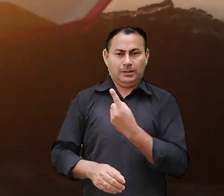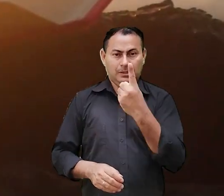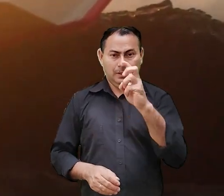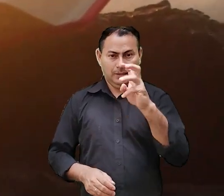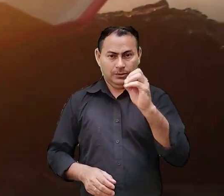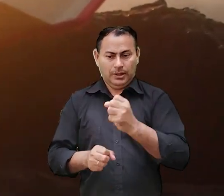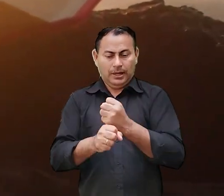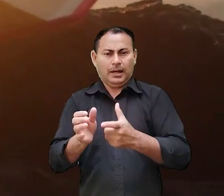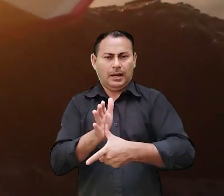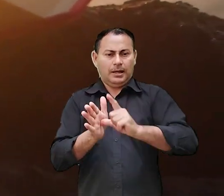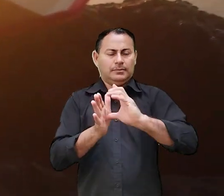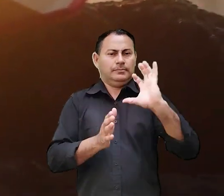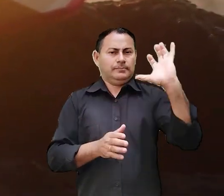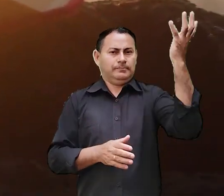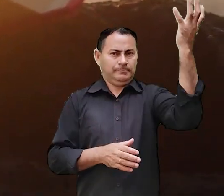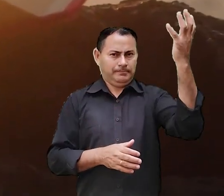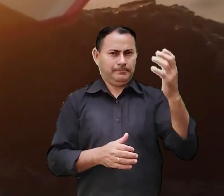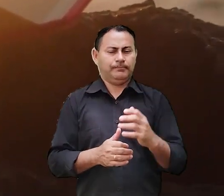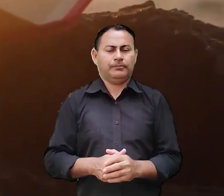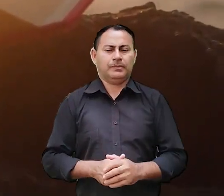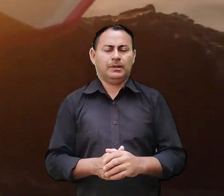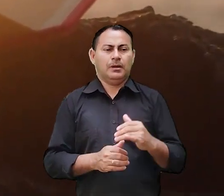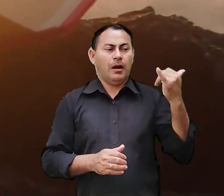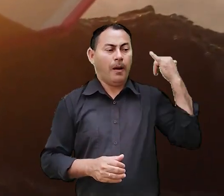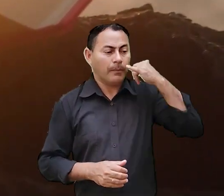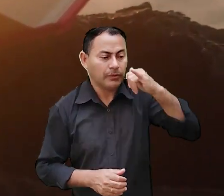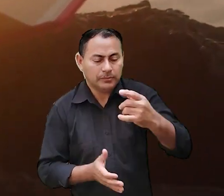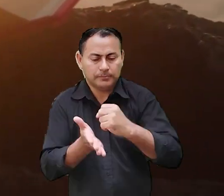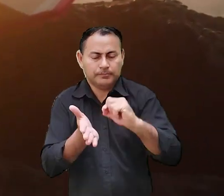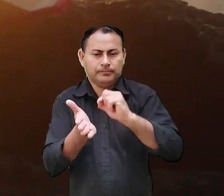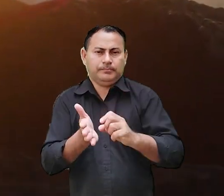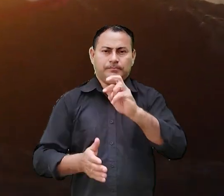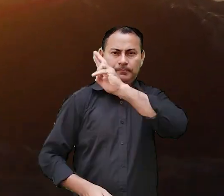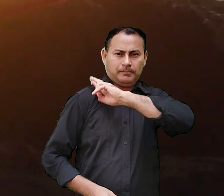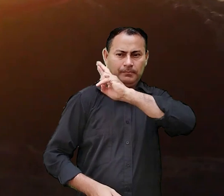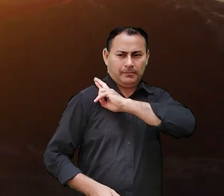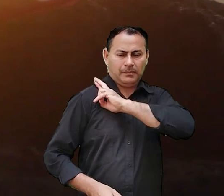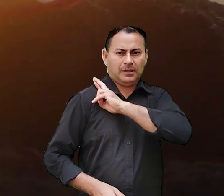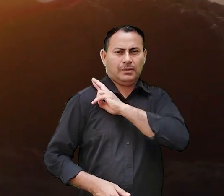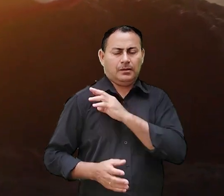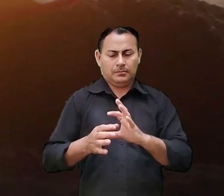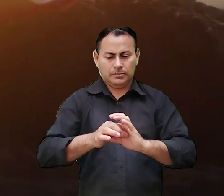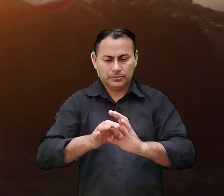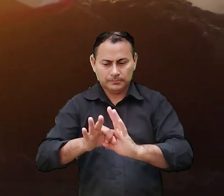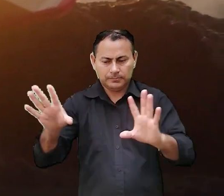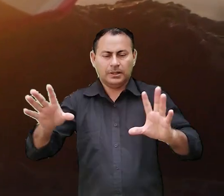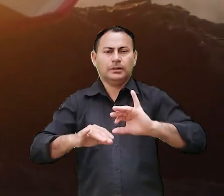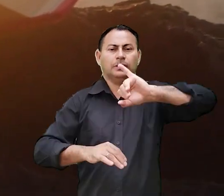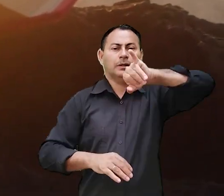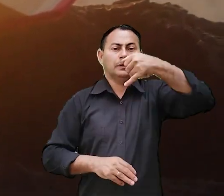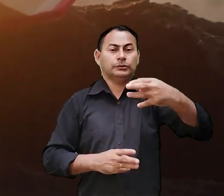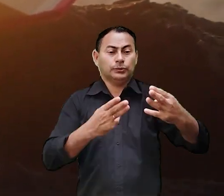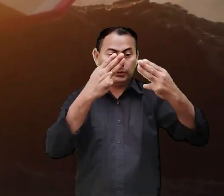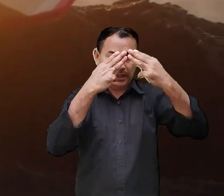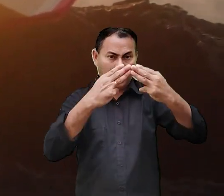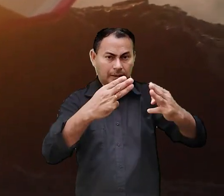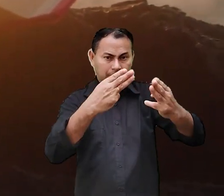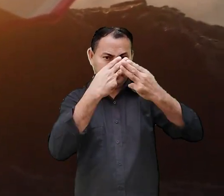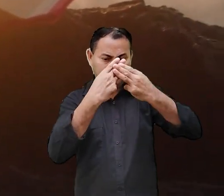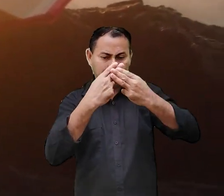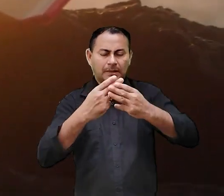150 Anos Antes que acontecesse sua profecia escrita foi responsável pelo livramento de Judá da